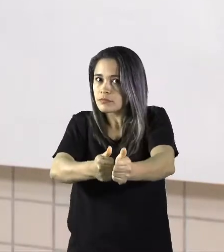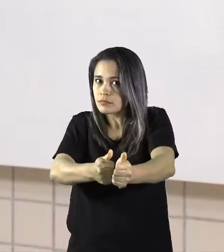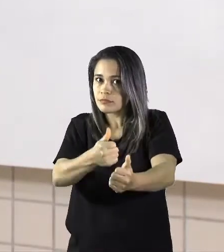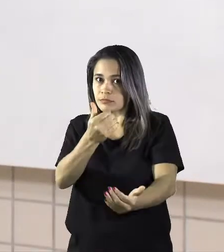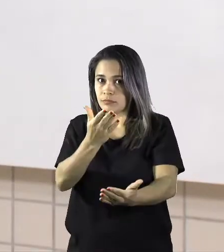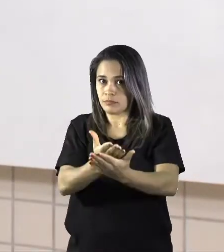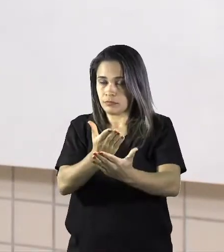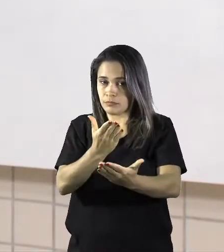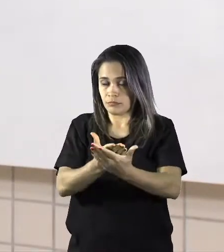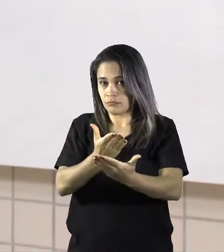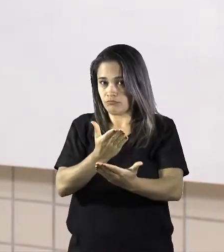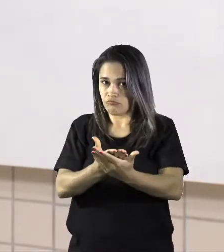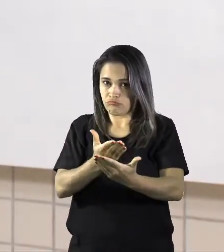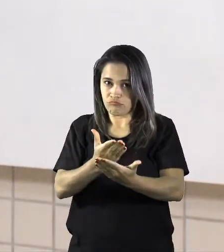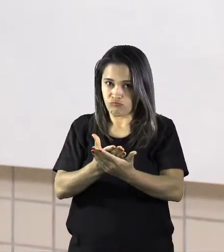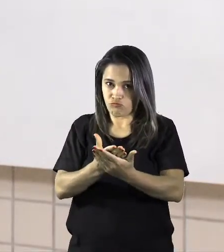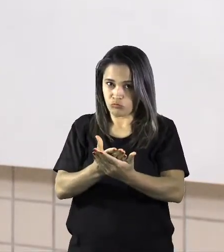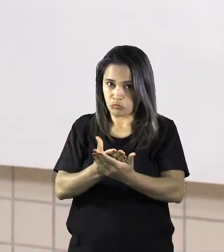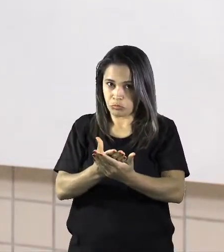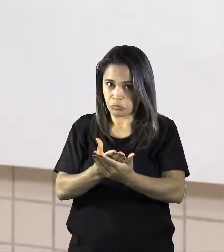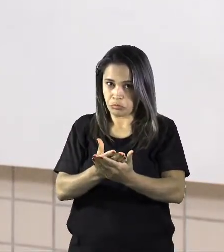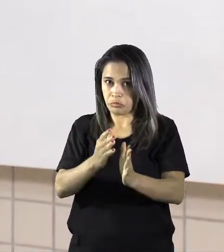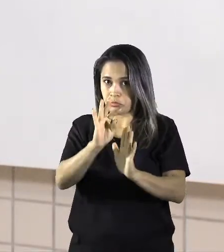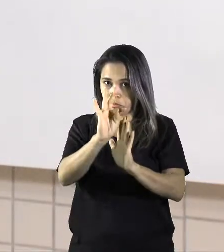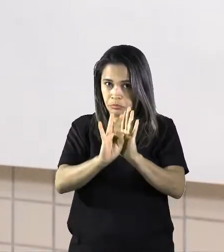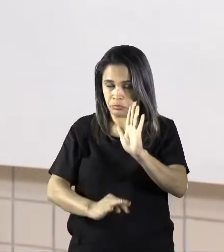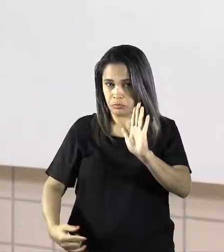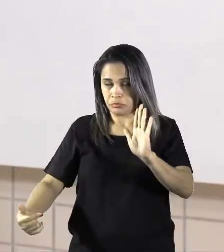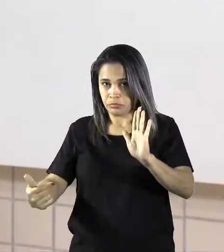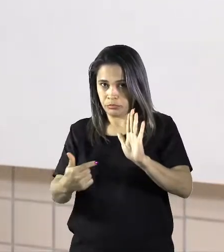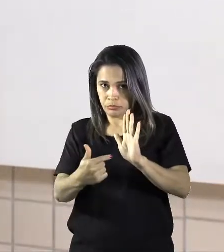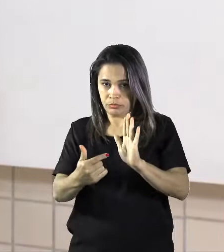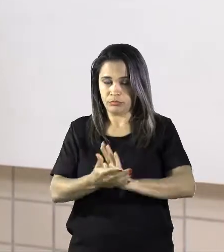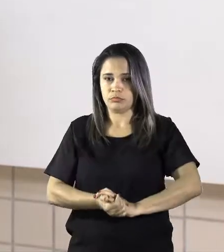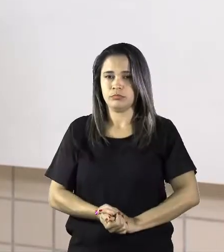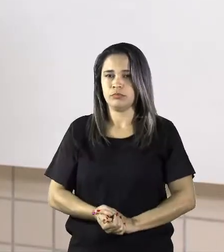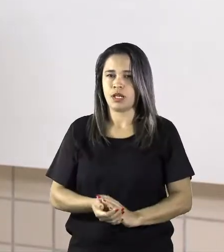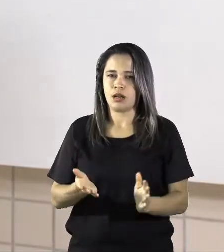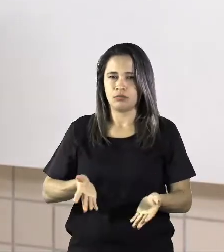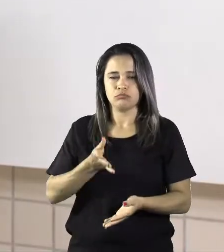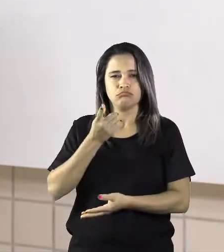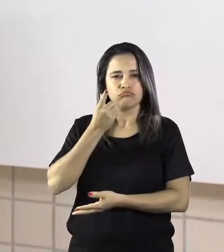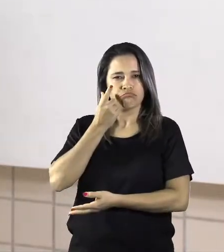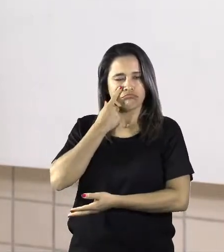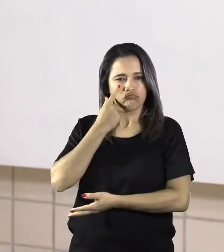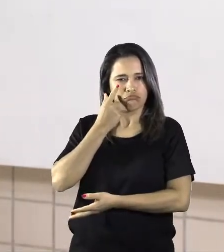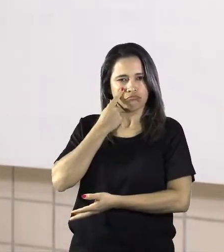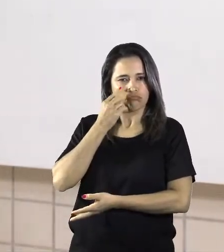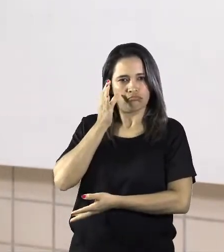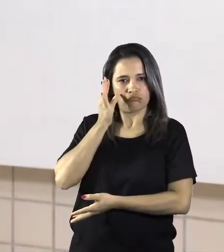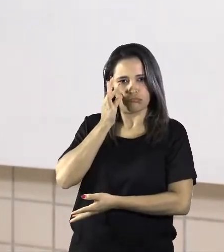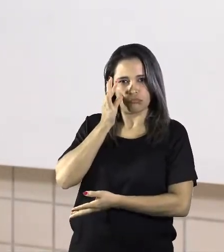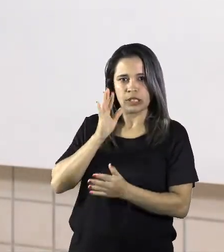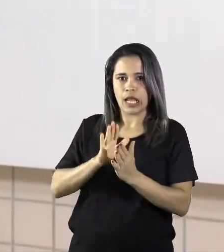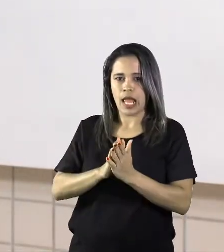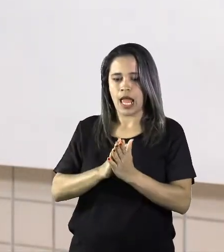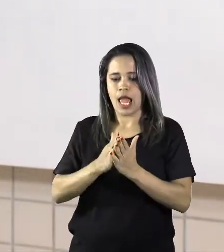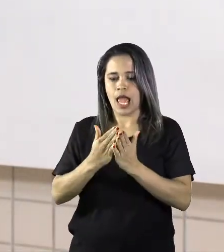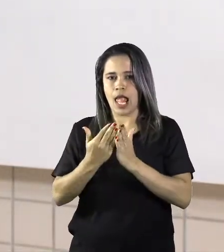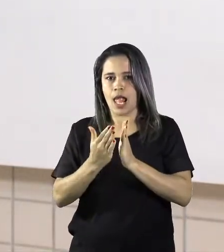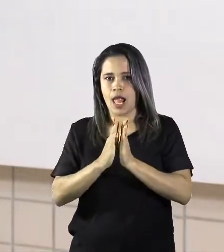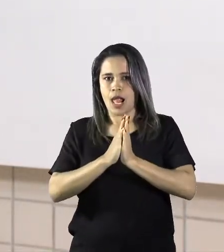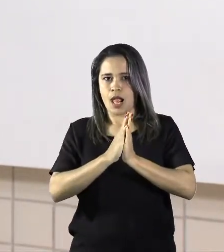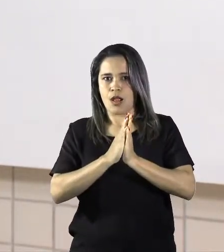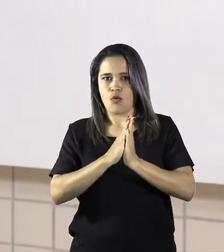cima desse texto, ok? Então vamos agora observar a capa do livro dessa